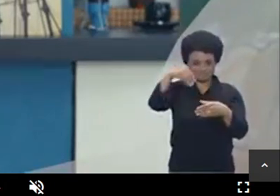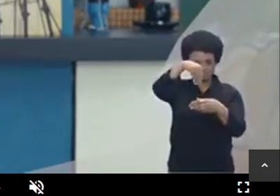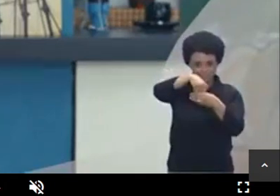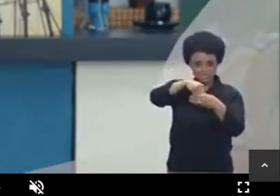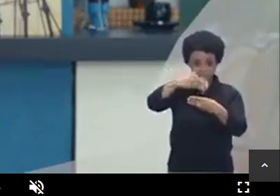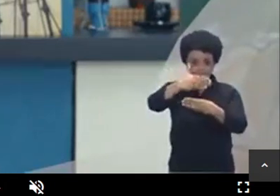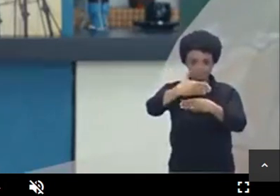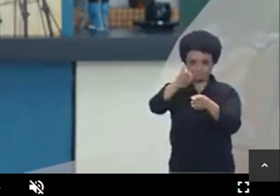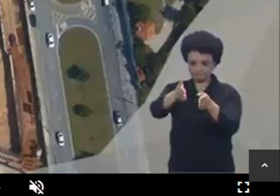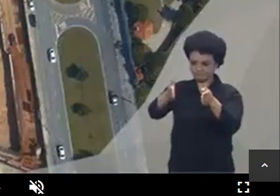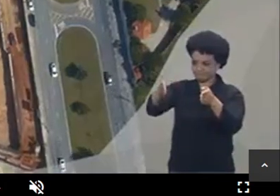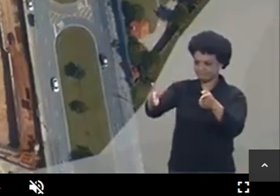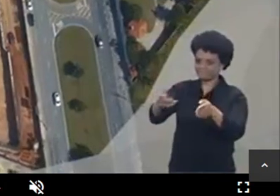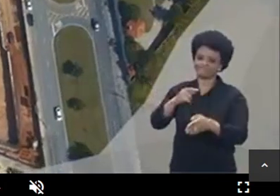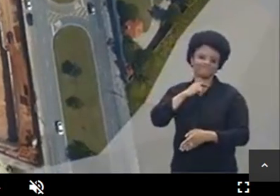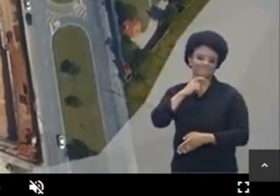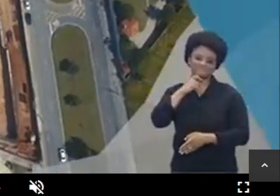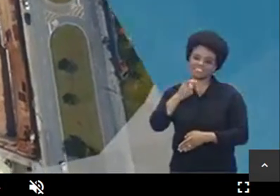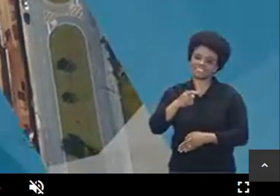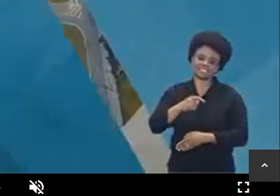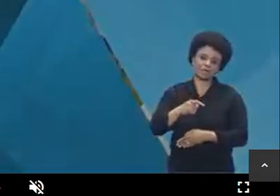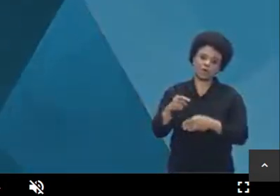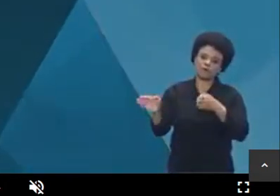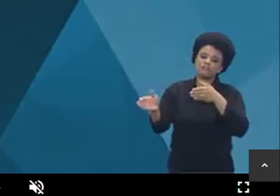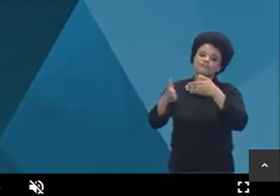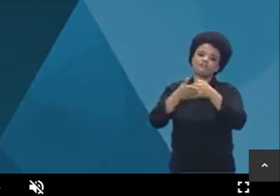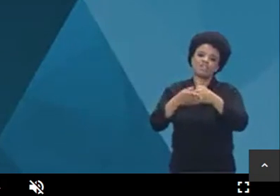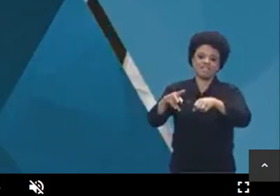fechar com a placa verde, que a gente chama.